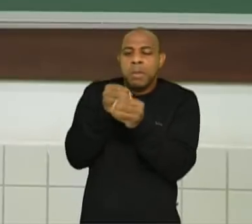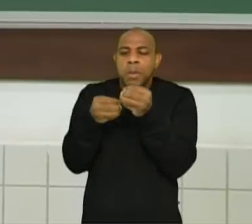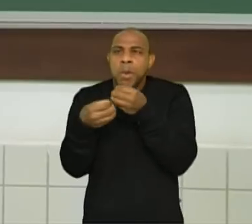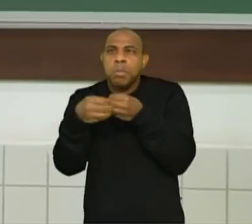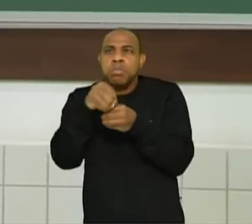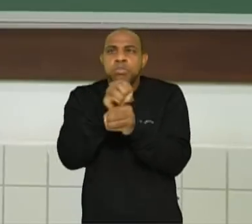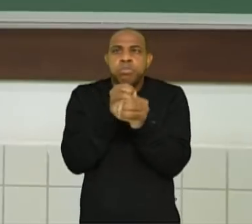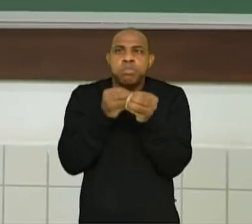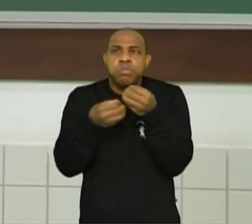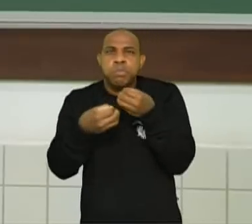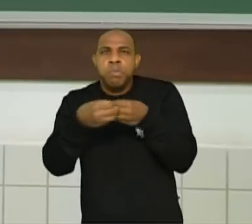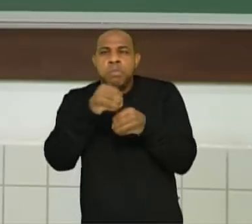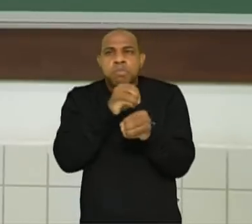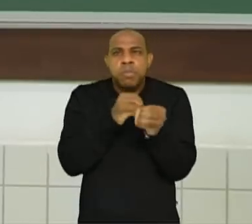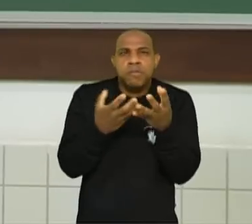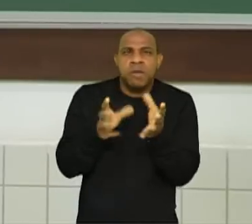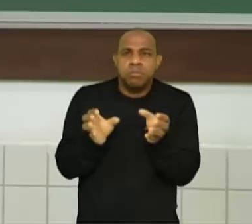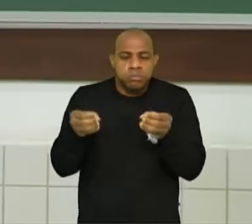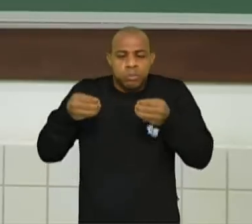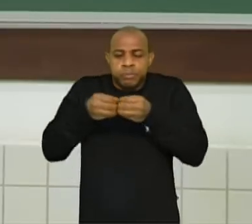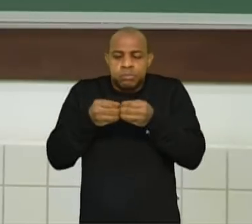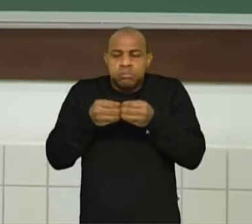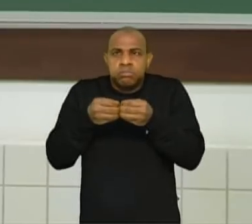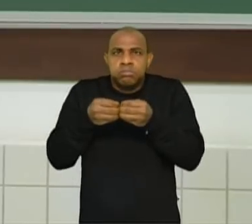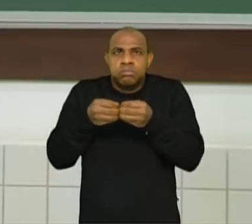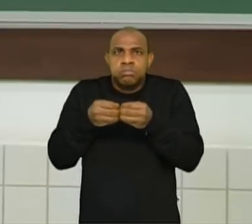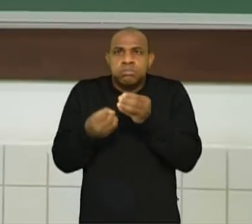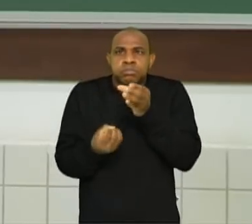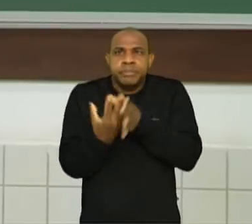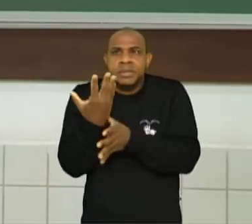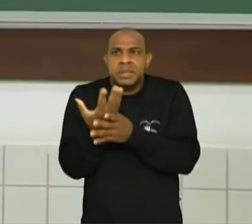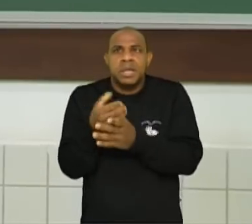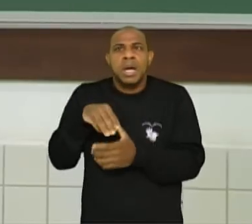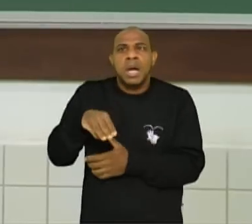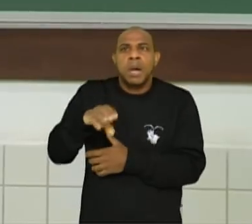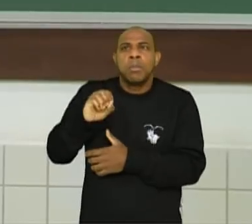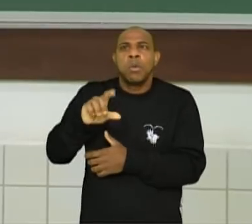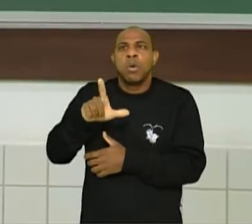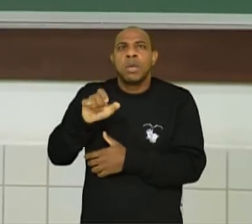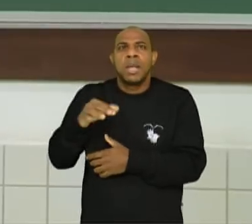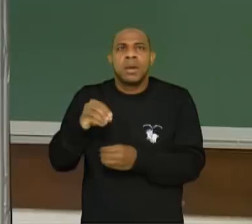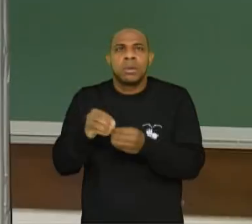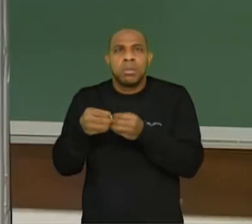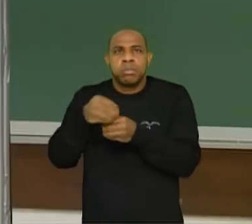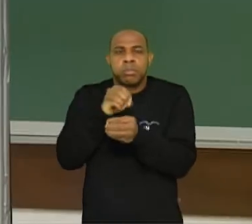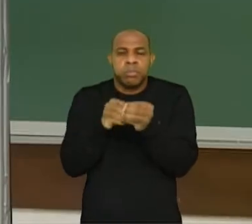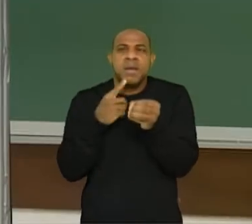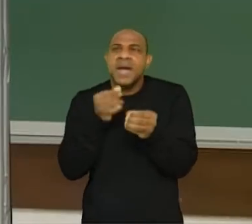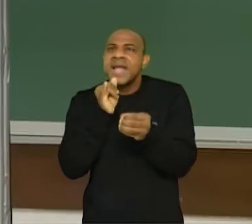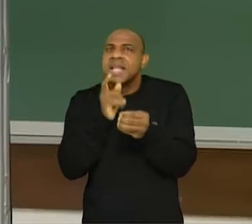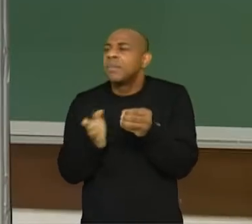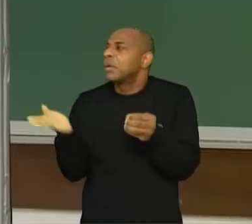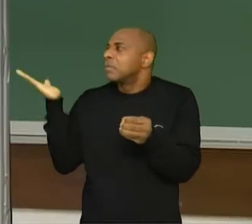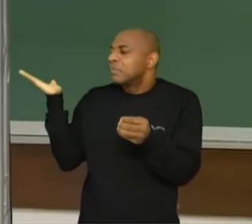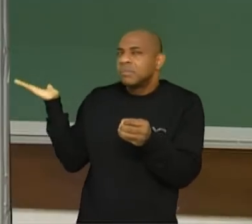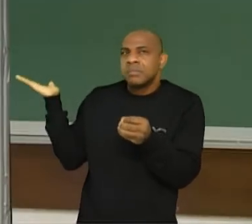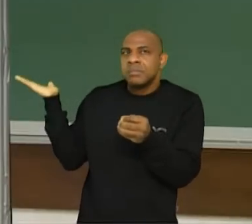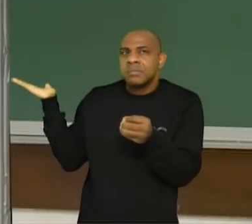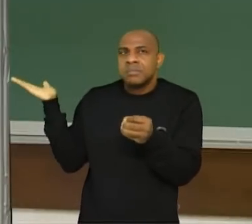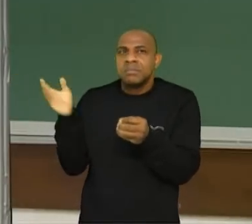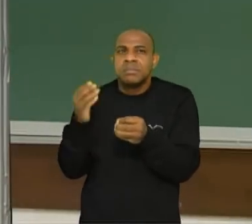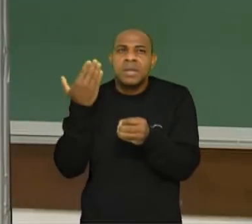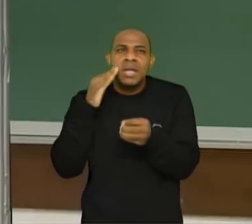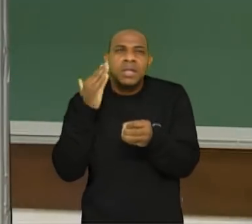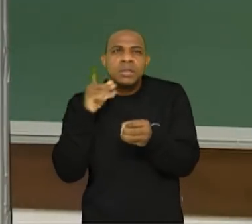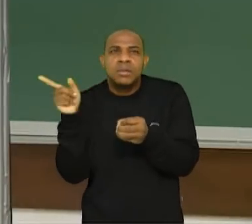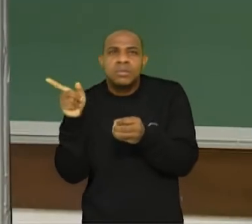eles, eles vão se reunir, né, formando as chamadas moléculas. Por exemplo, que nem essa daqui, ó, um átomo azulzinho